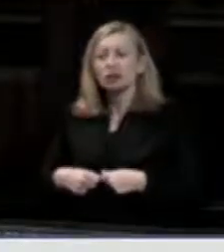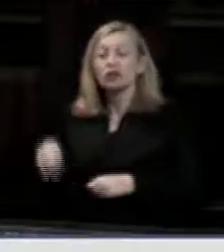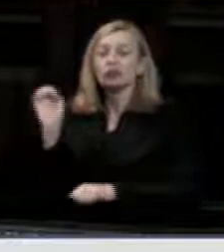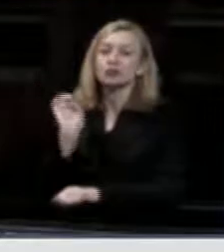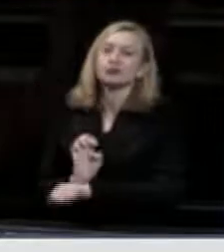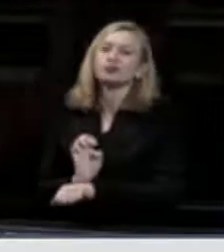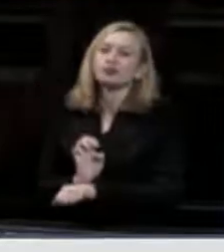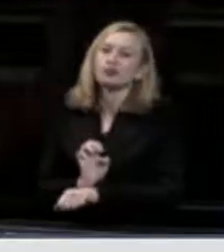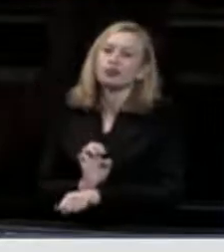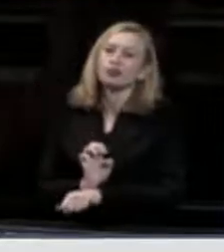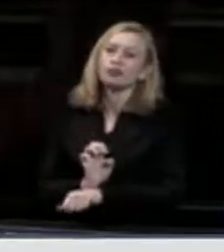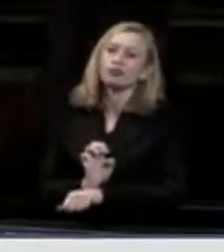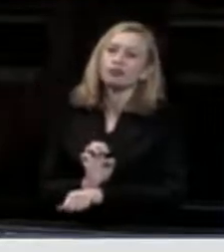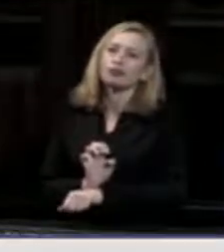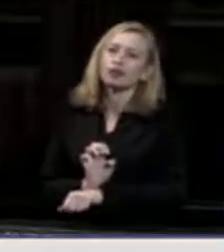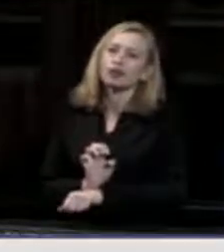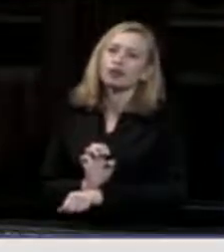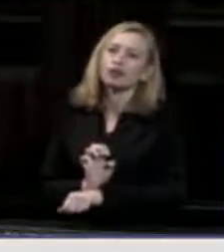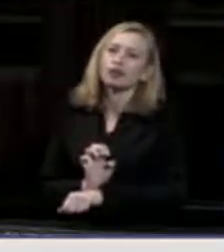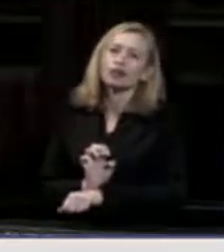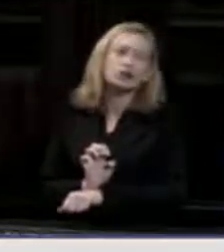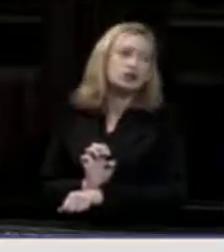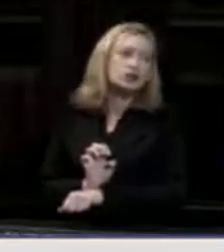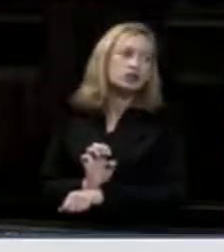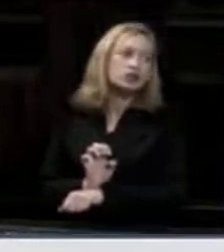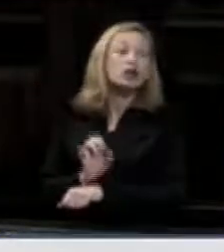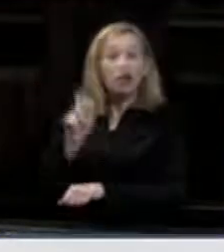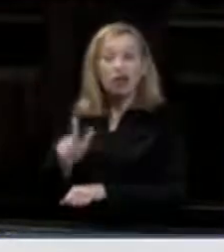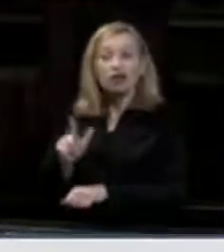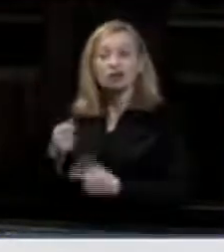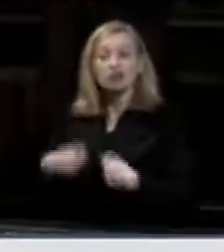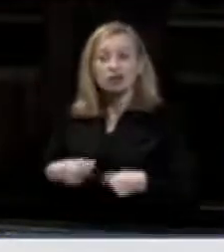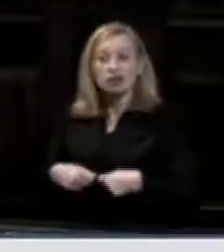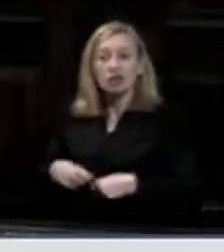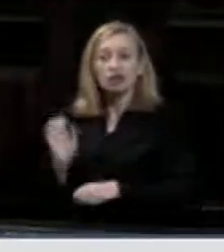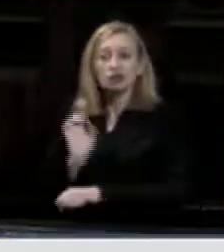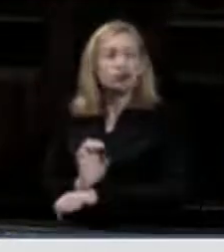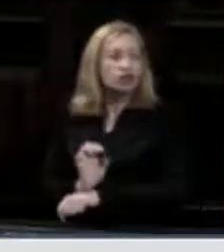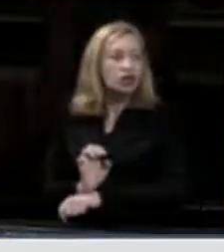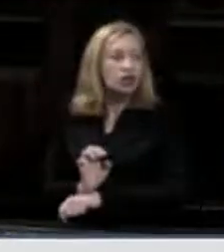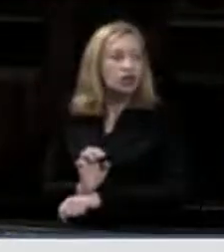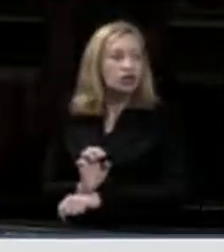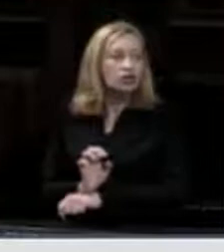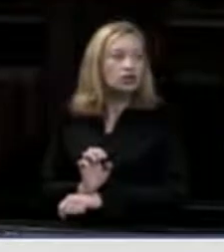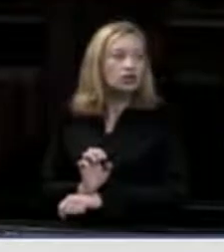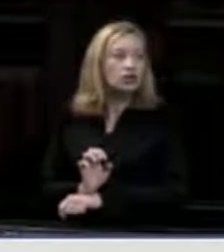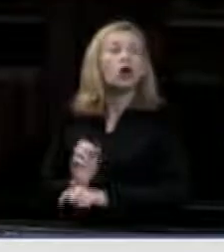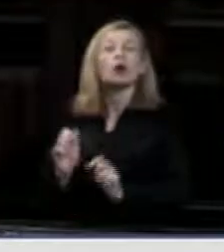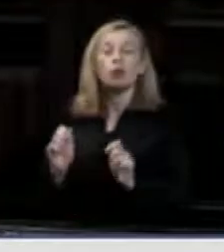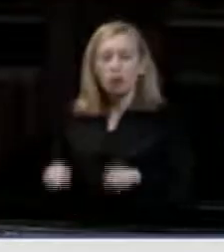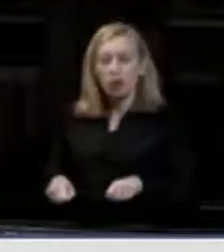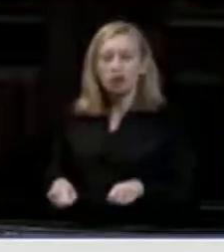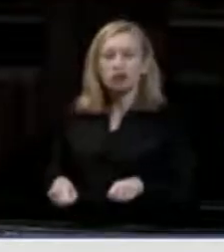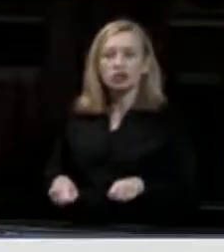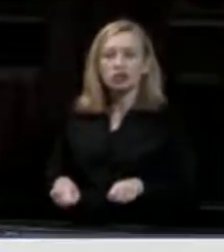Estado que seja o Estado necessário e que, ao mesmo tempo, possa ser